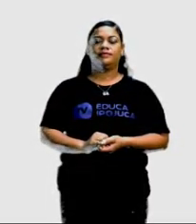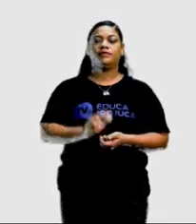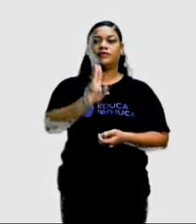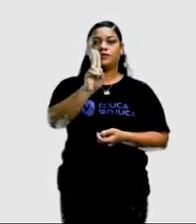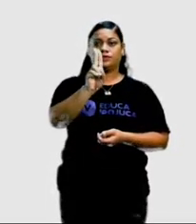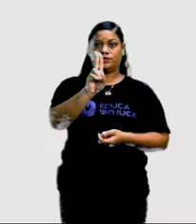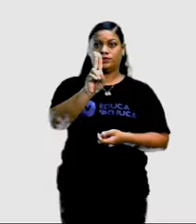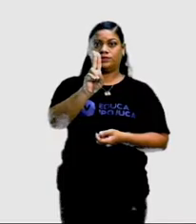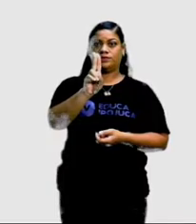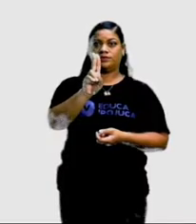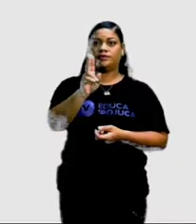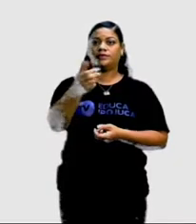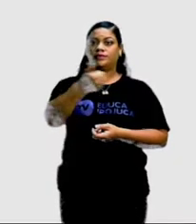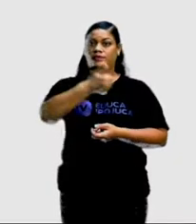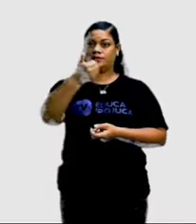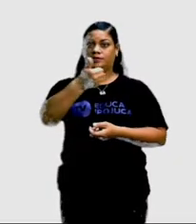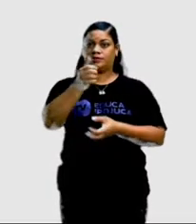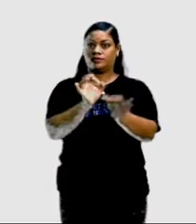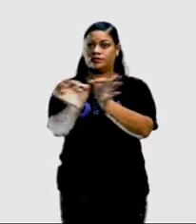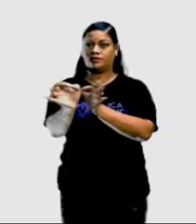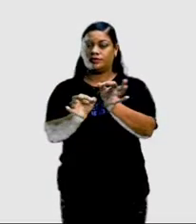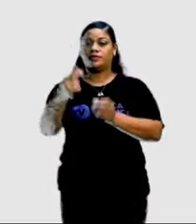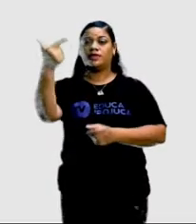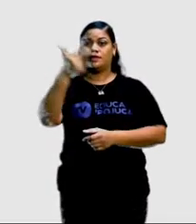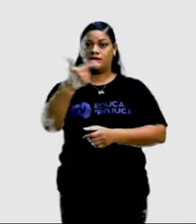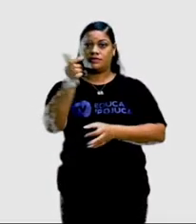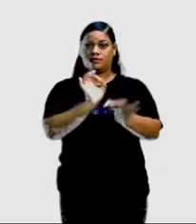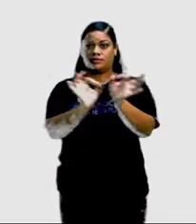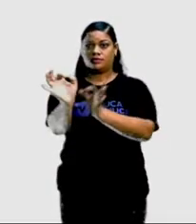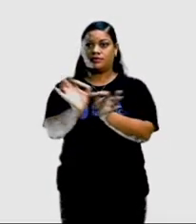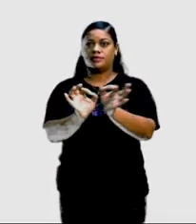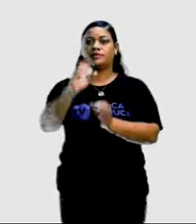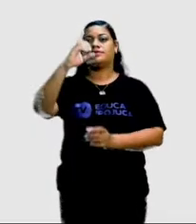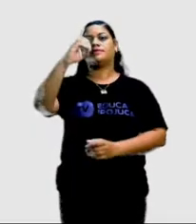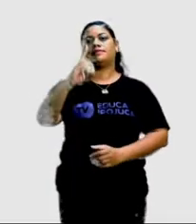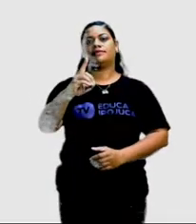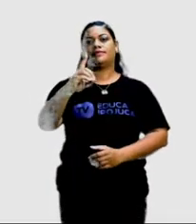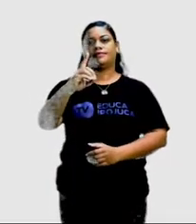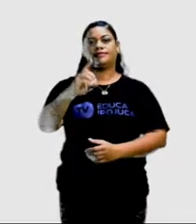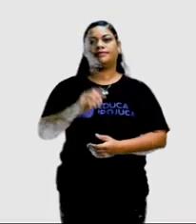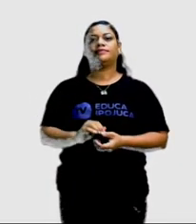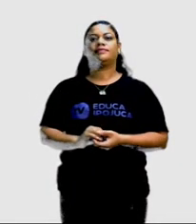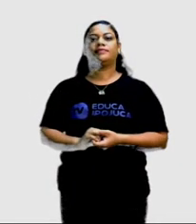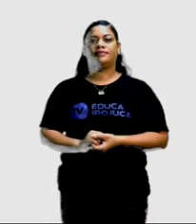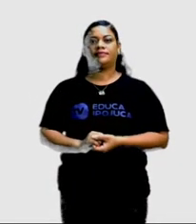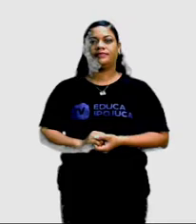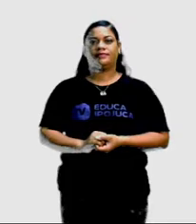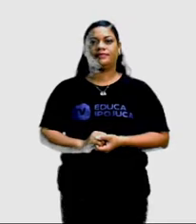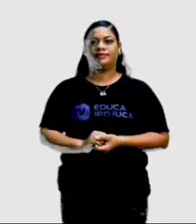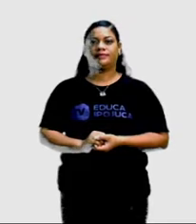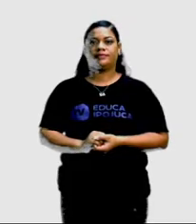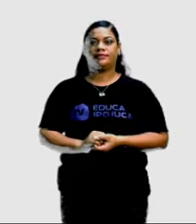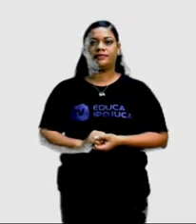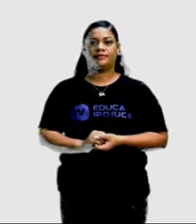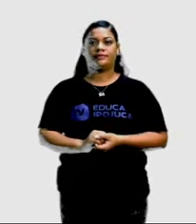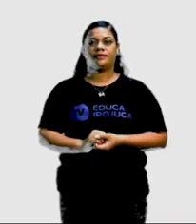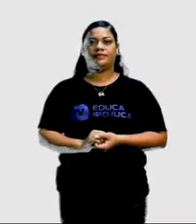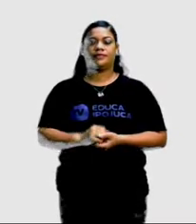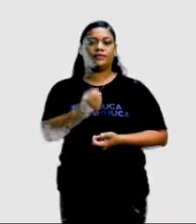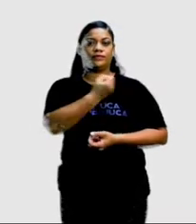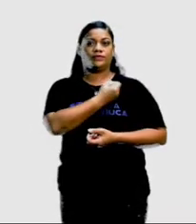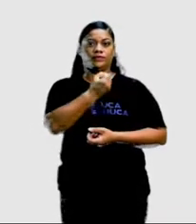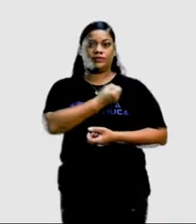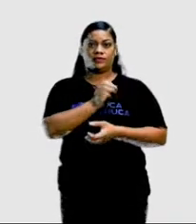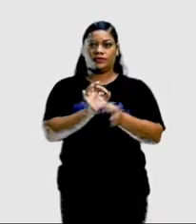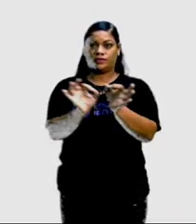Unidades, que é a primeira ordem, e a segunda ordem, que são as dezenas. Os algarismos que estão